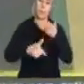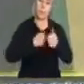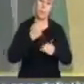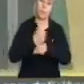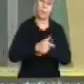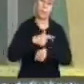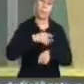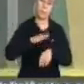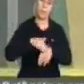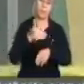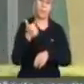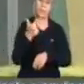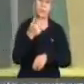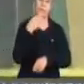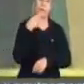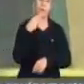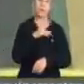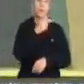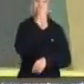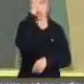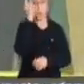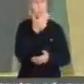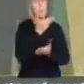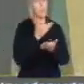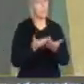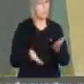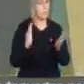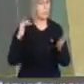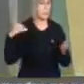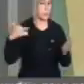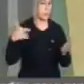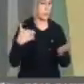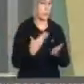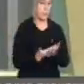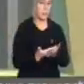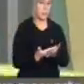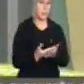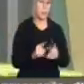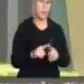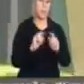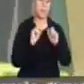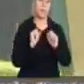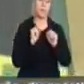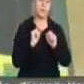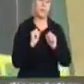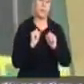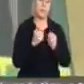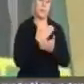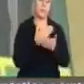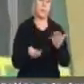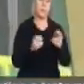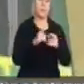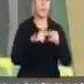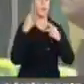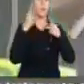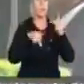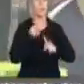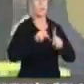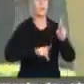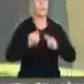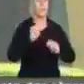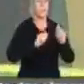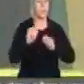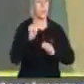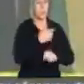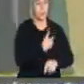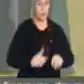12 milhões de pessoas que perderam seus empregos, volto a repetir, por culpa da política econômica equivocada do